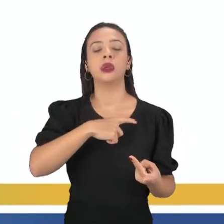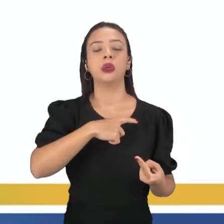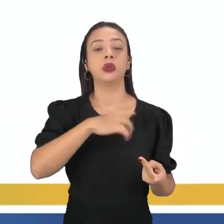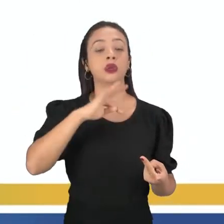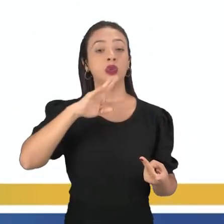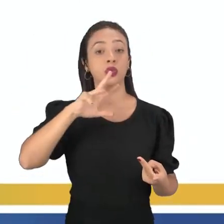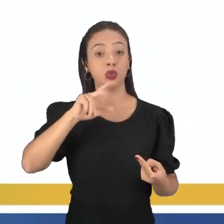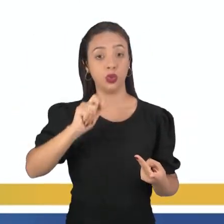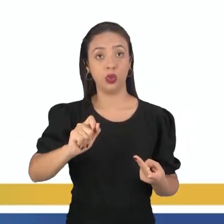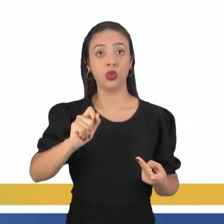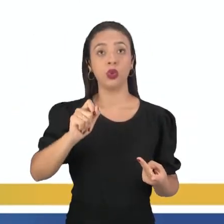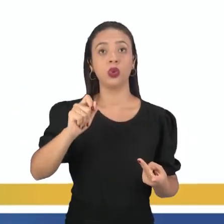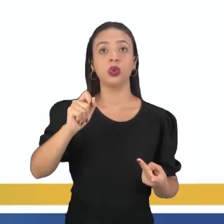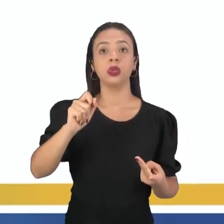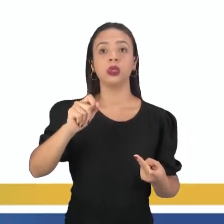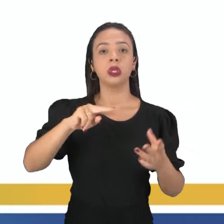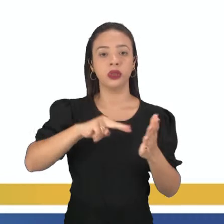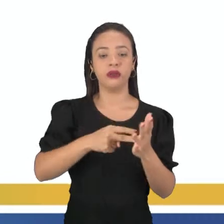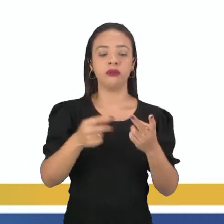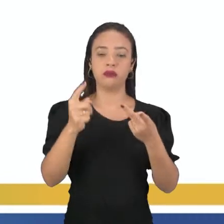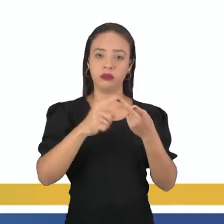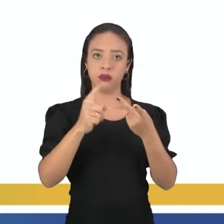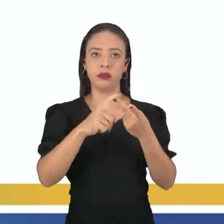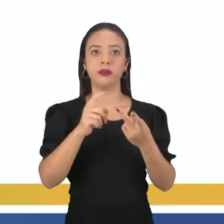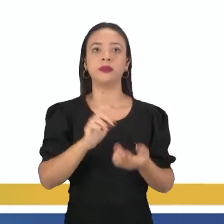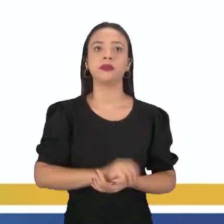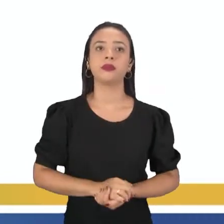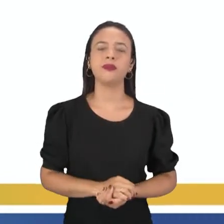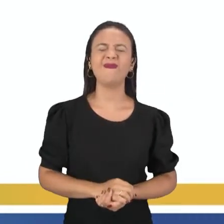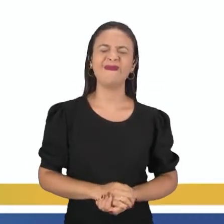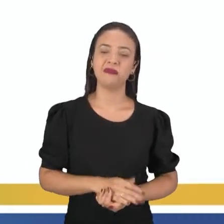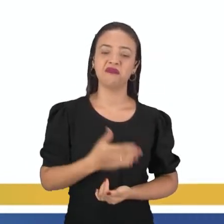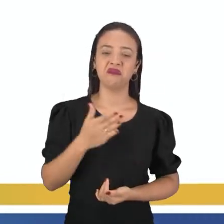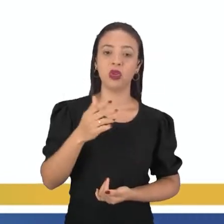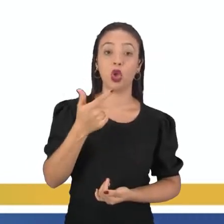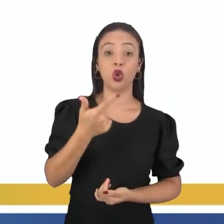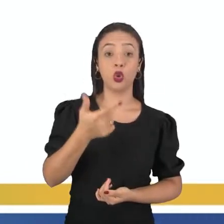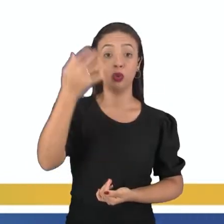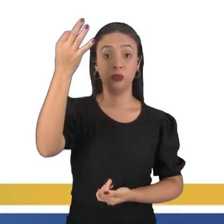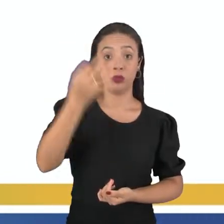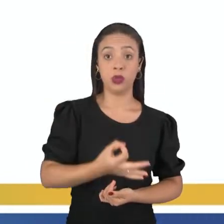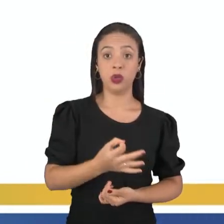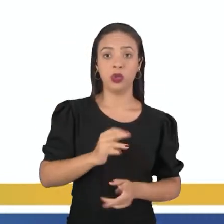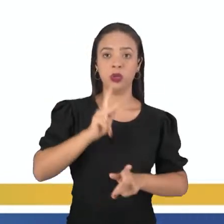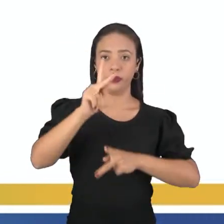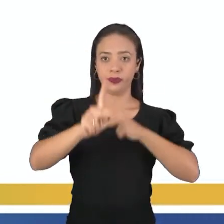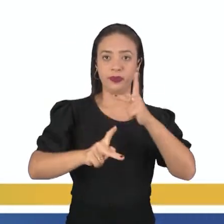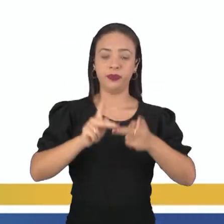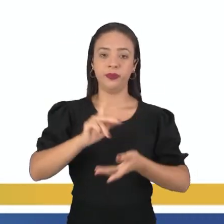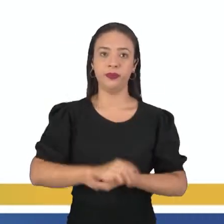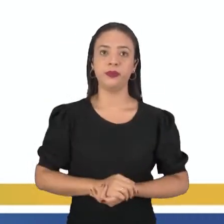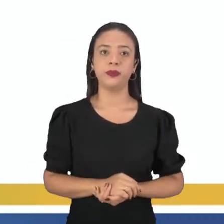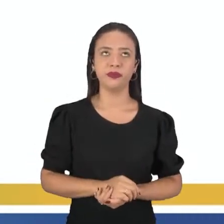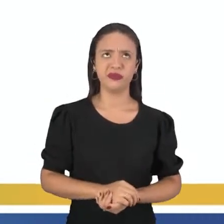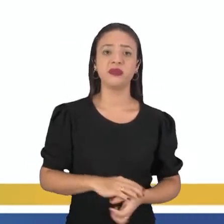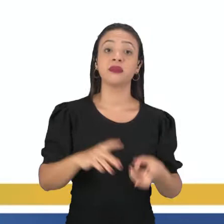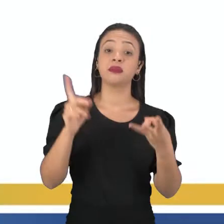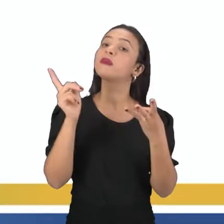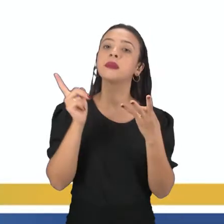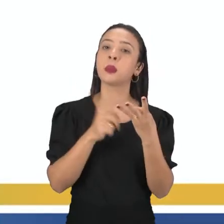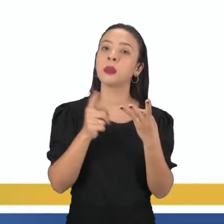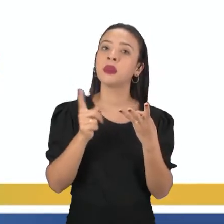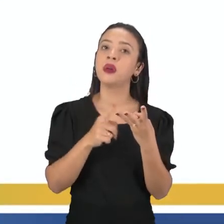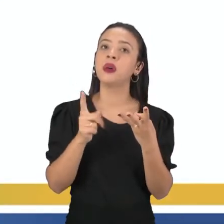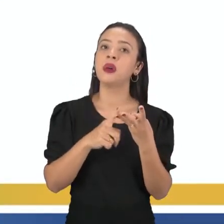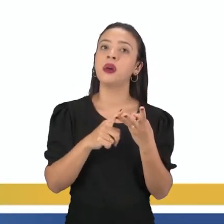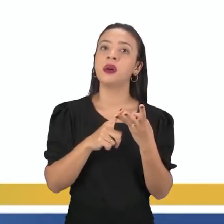os nobres ocupavam o segundo estado. Eles ocupam cerca de 2% da população. E no terceiro